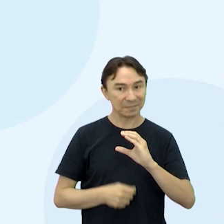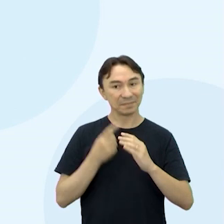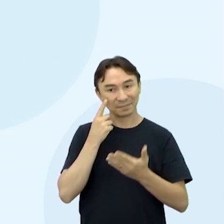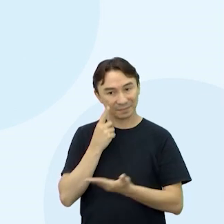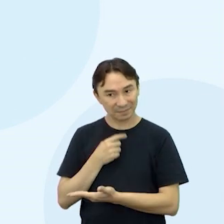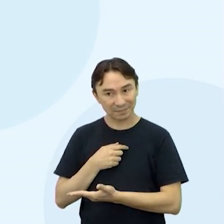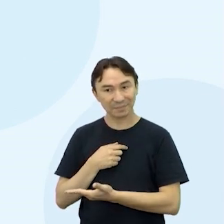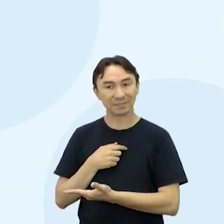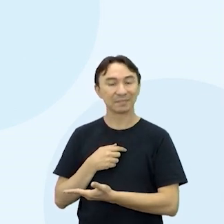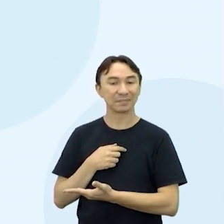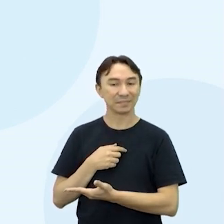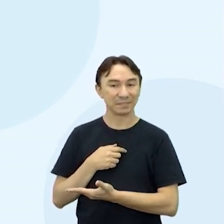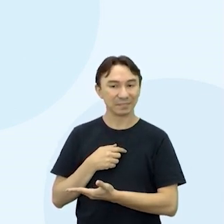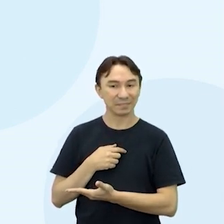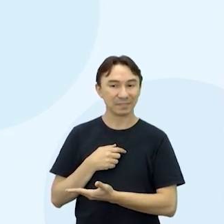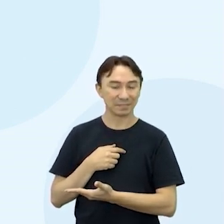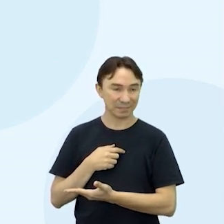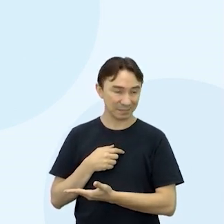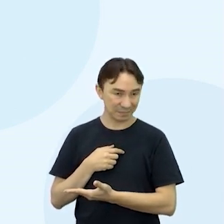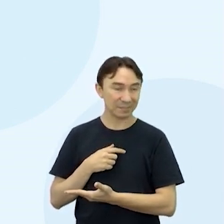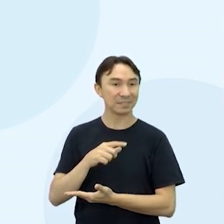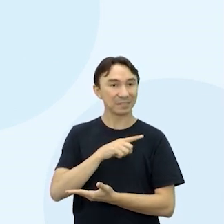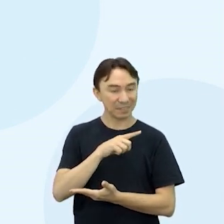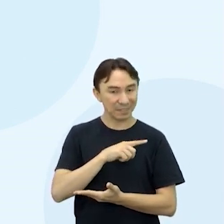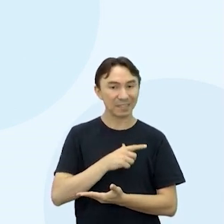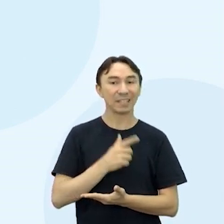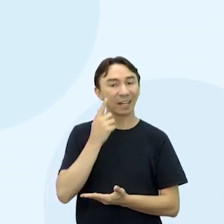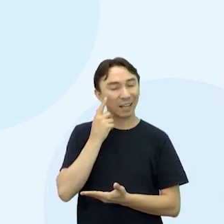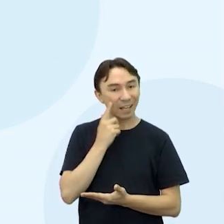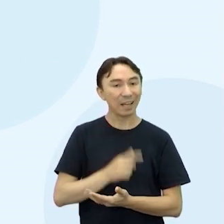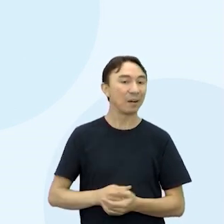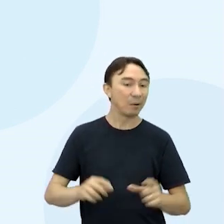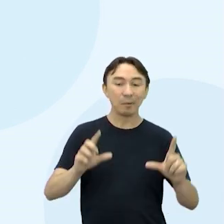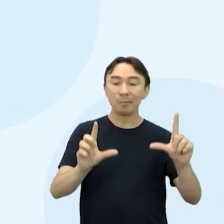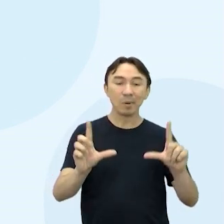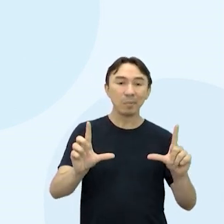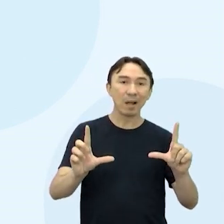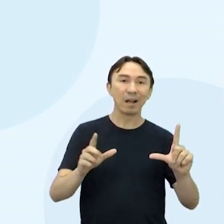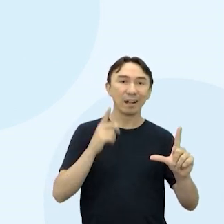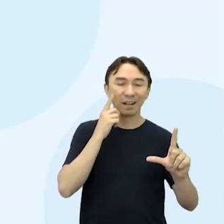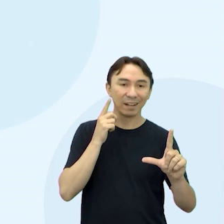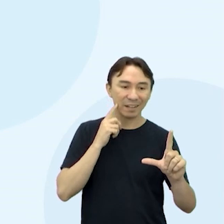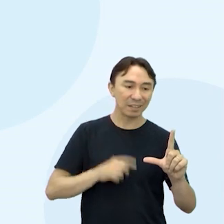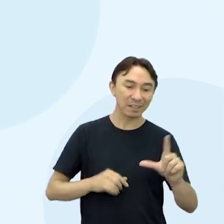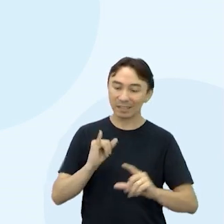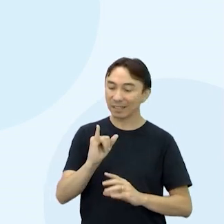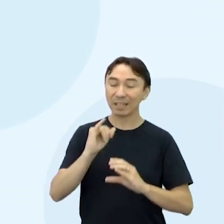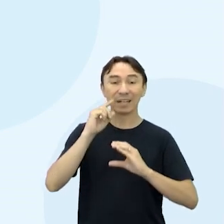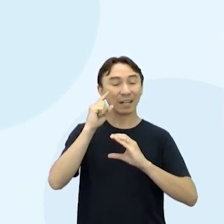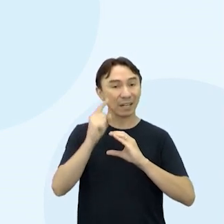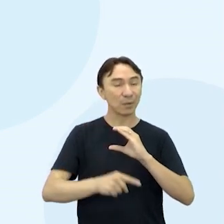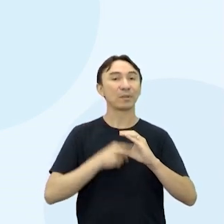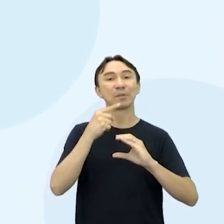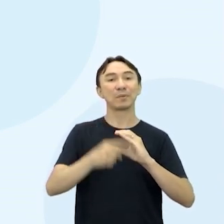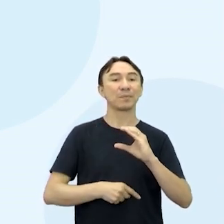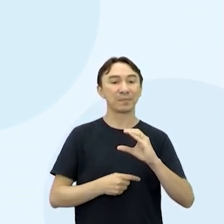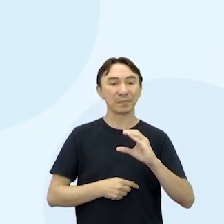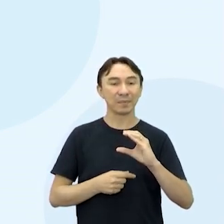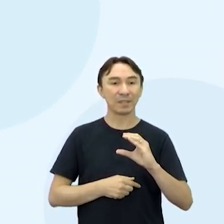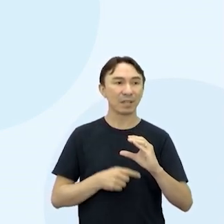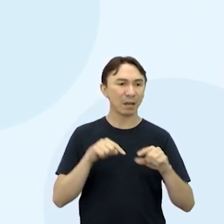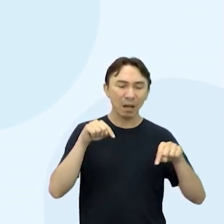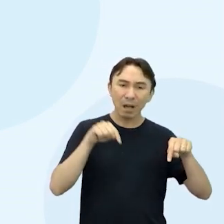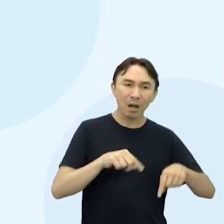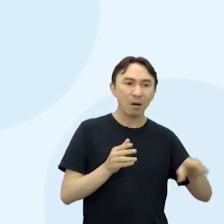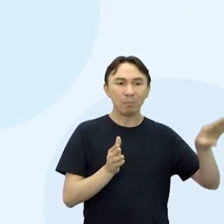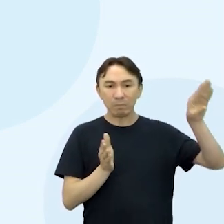das notícias nos canais de notícias internacionais e de como elas chegaram aos